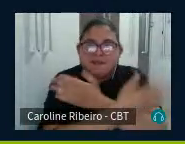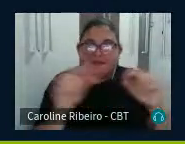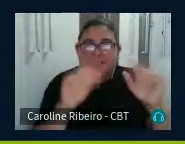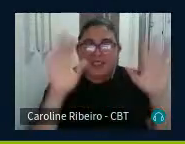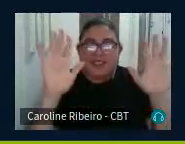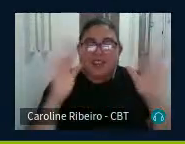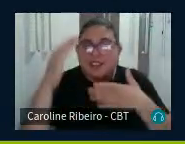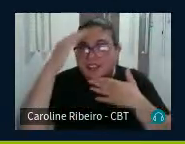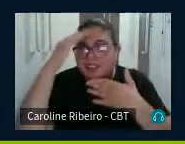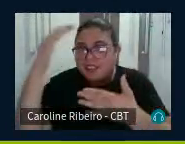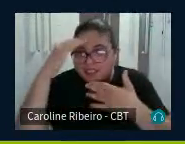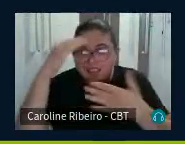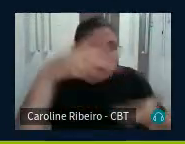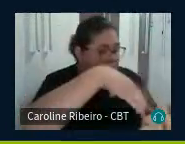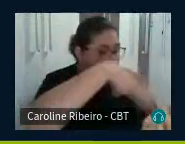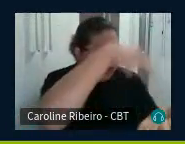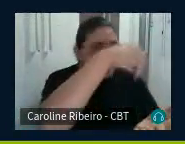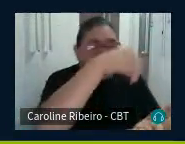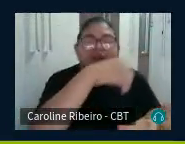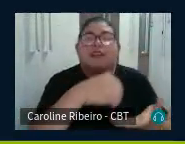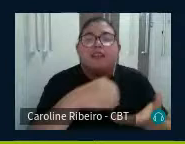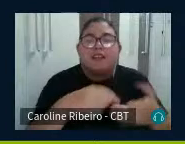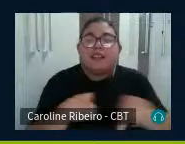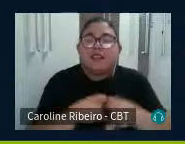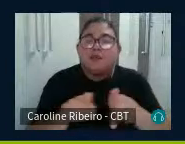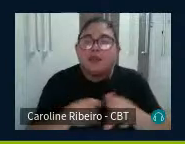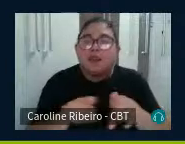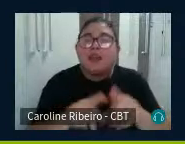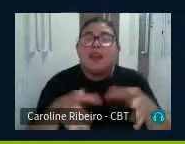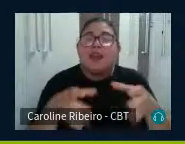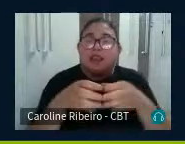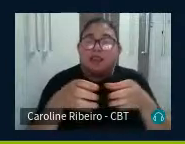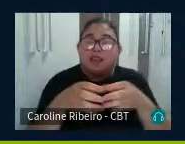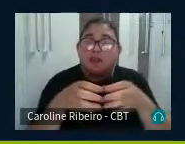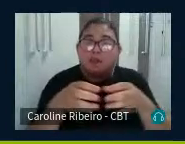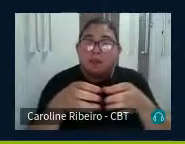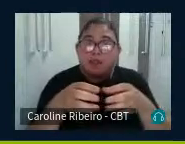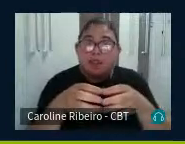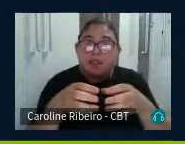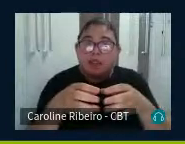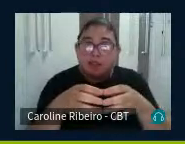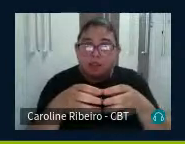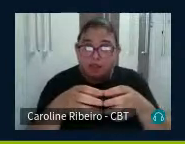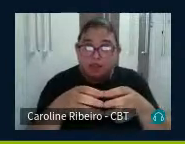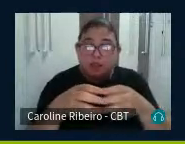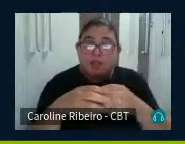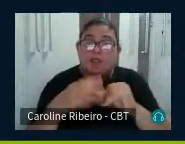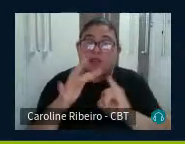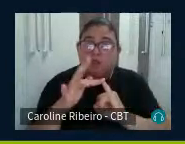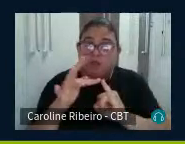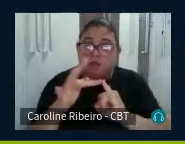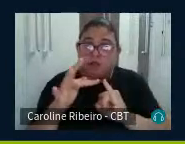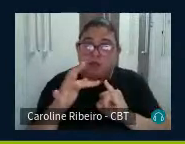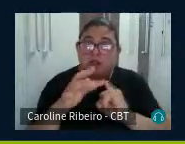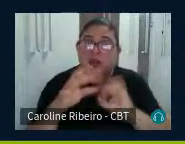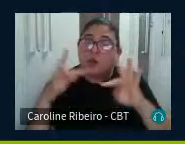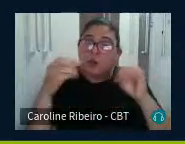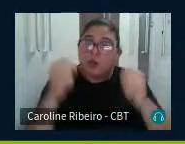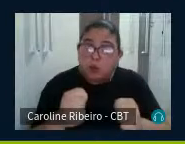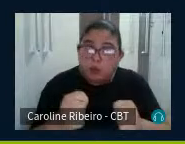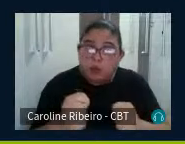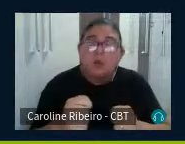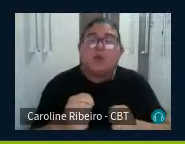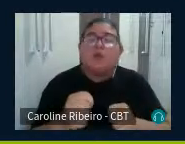agradecer ao NAPNI, agradecer a toda a equipe do Instituto Federal, que foi